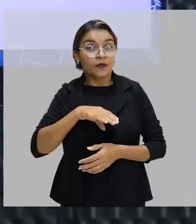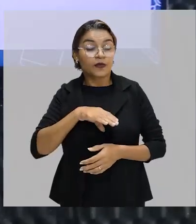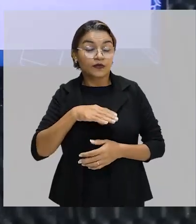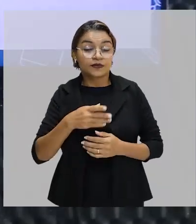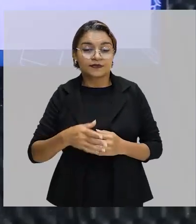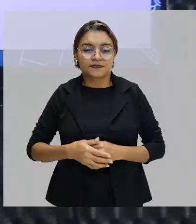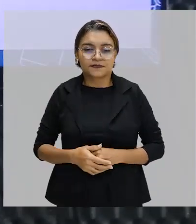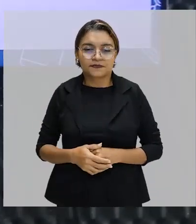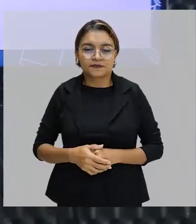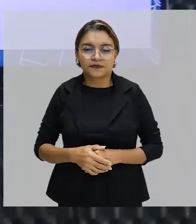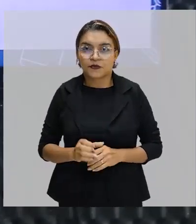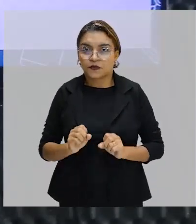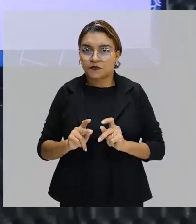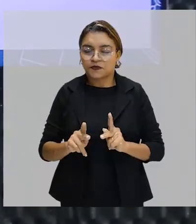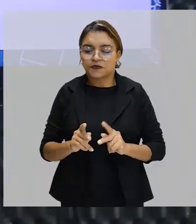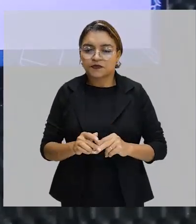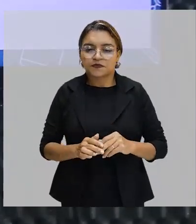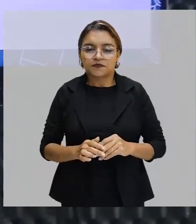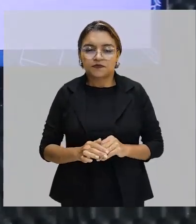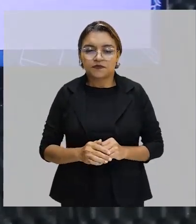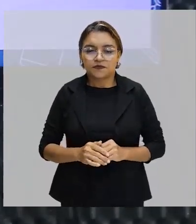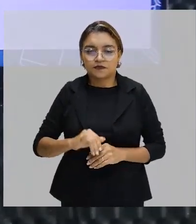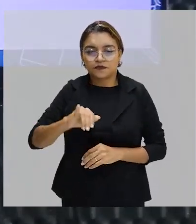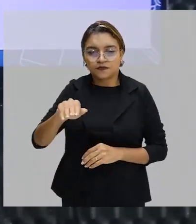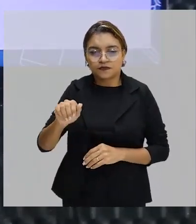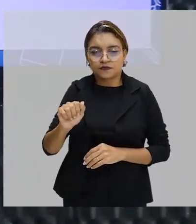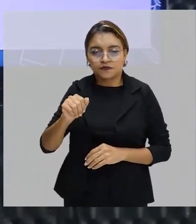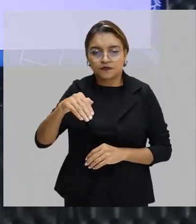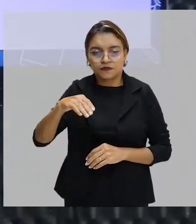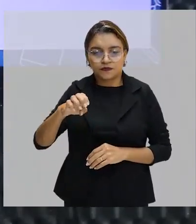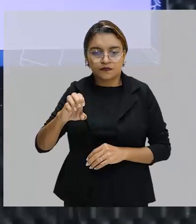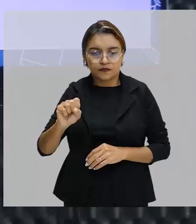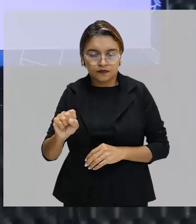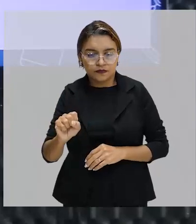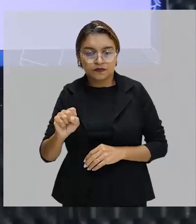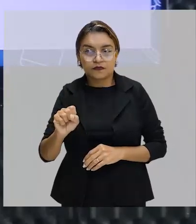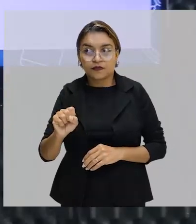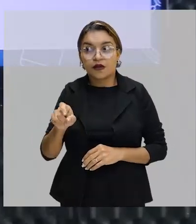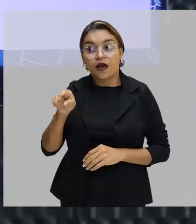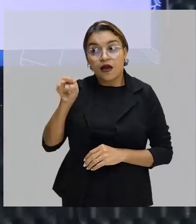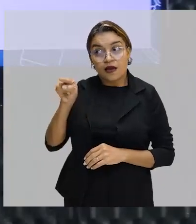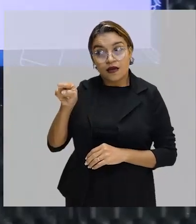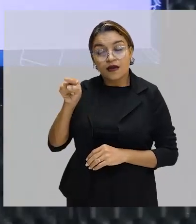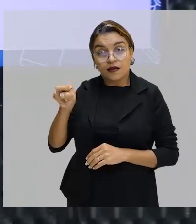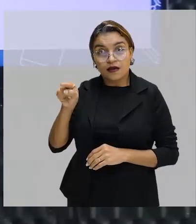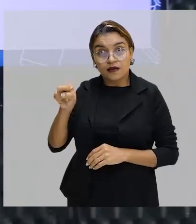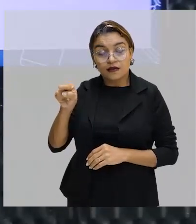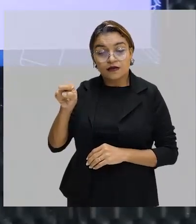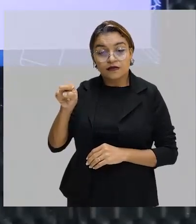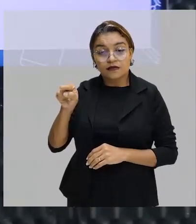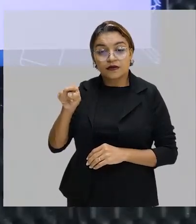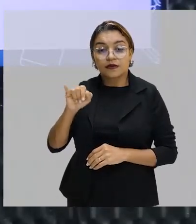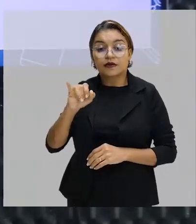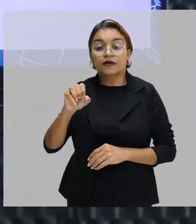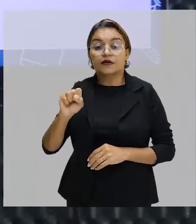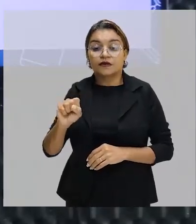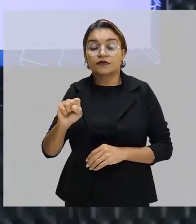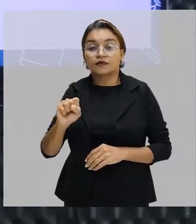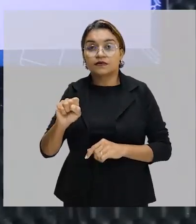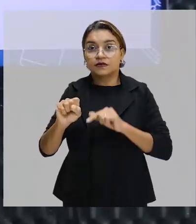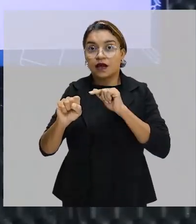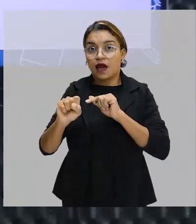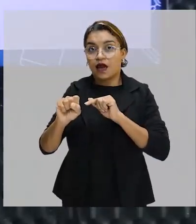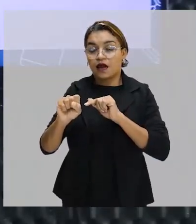que faz mais sentido. James, ele, então é terceira pessoa, is a lawyer.